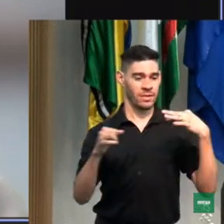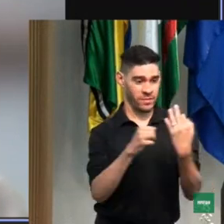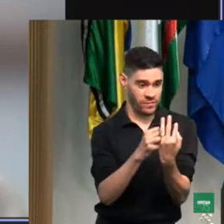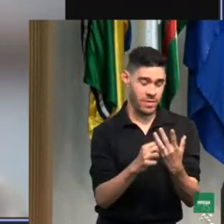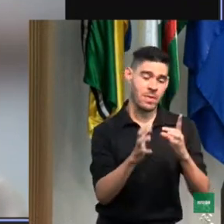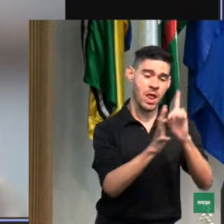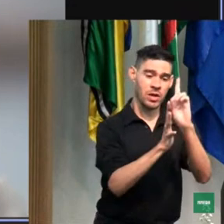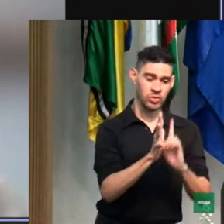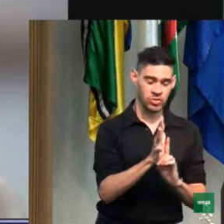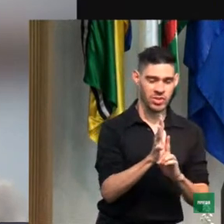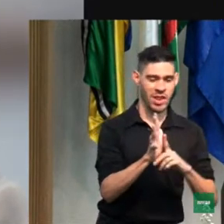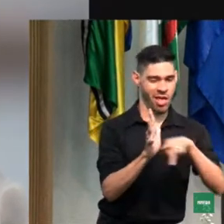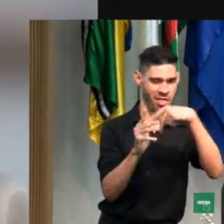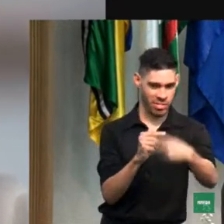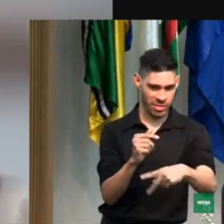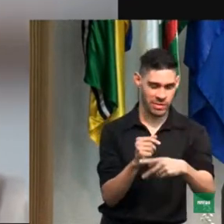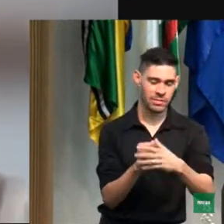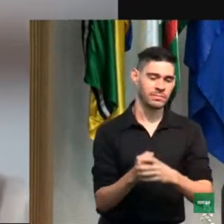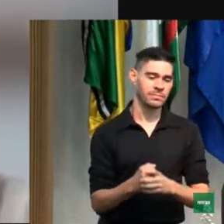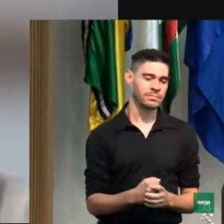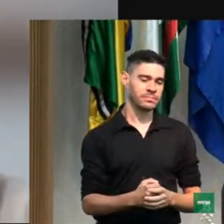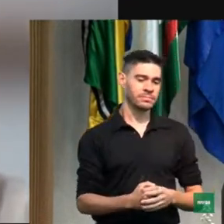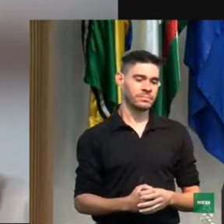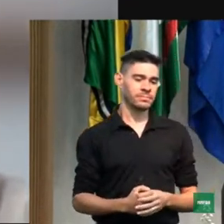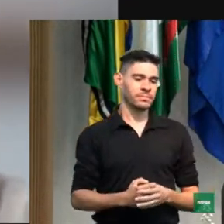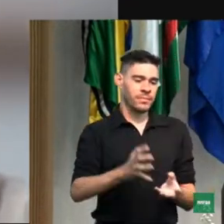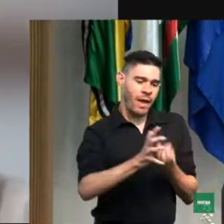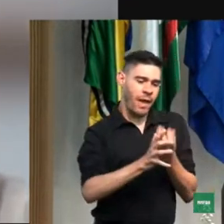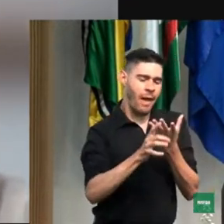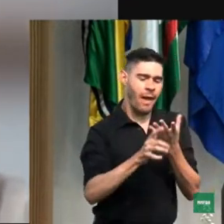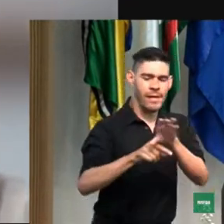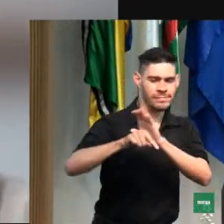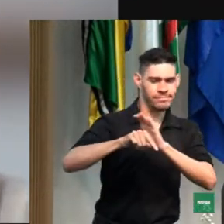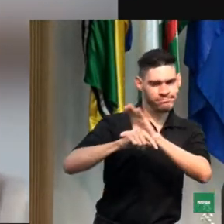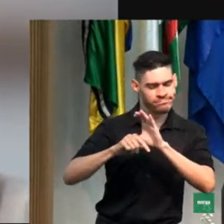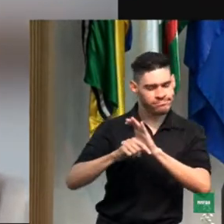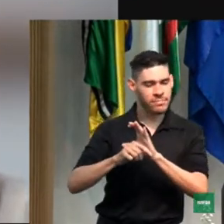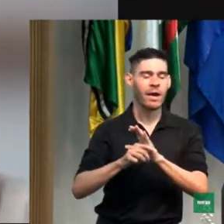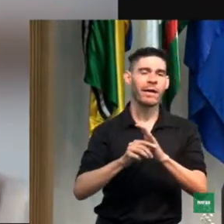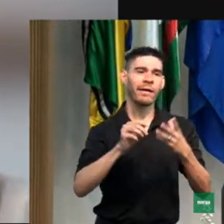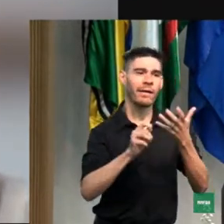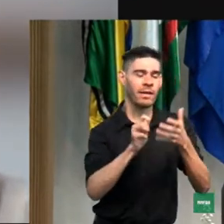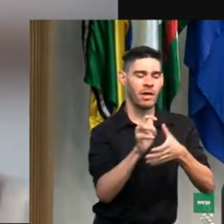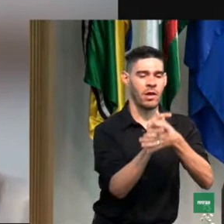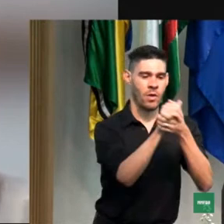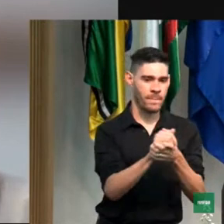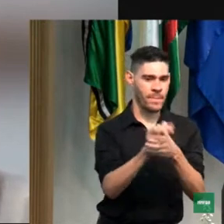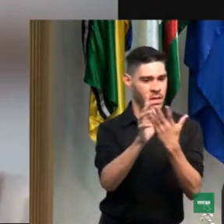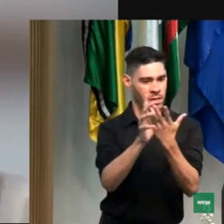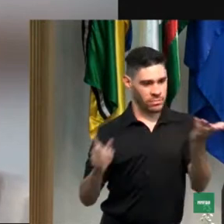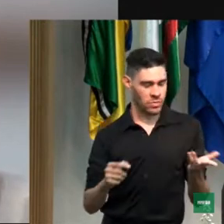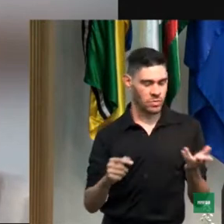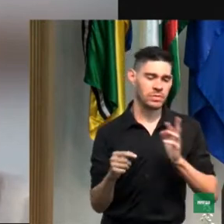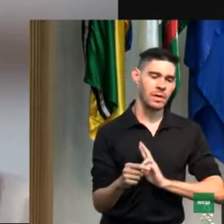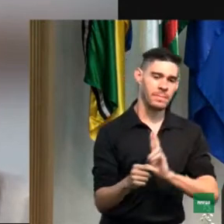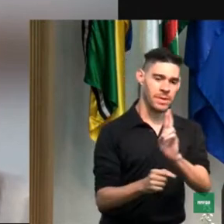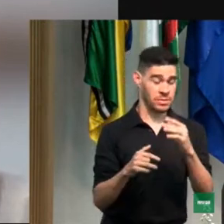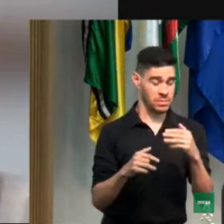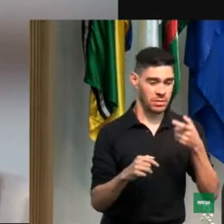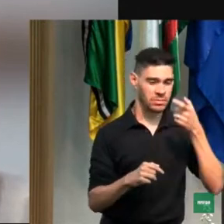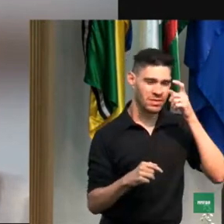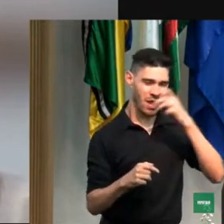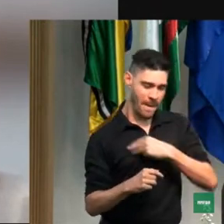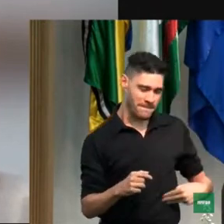família, que vem a princípio constitucional. Queria cumprimentar aqui a todos em nome da nossa ministra Tamares.